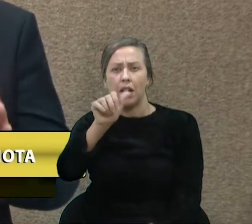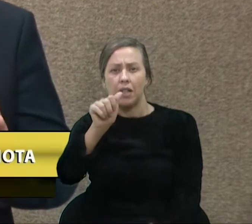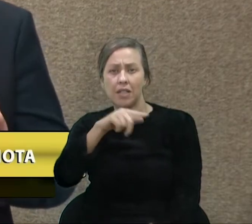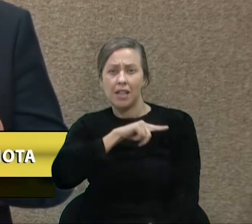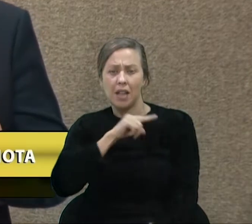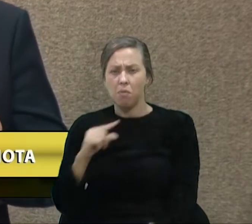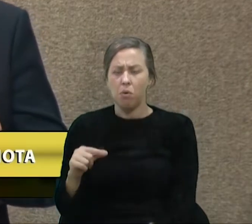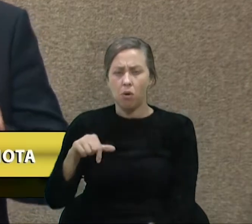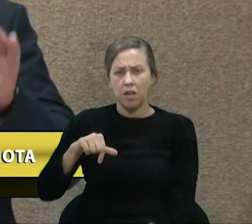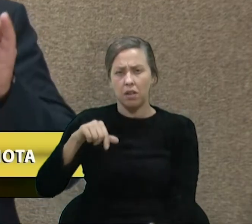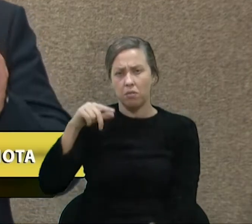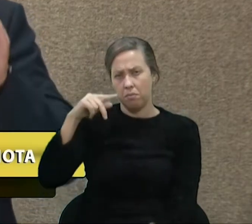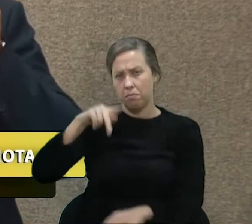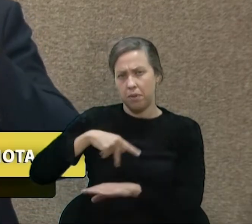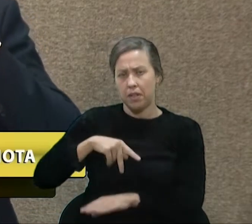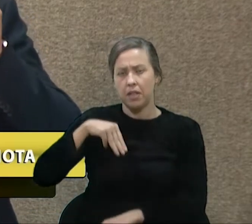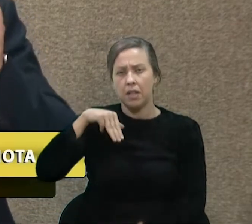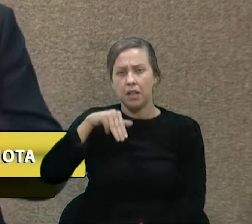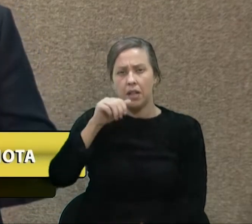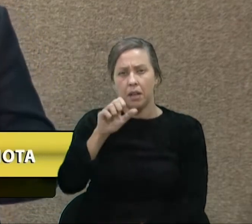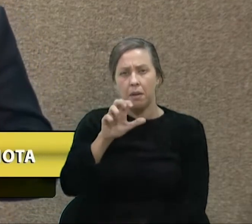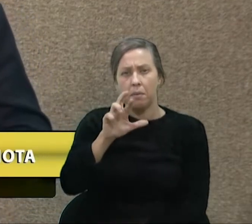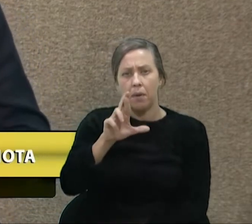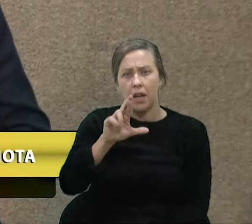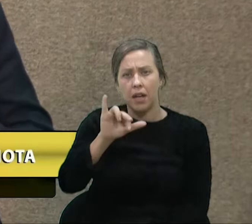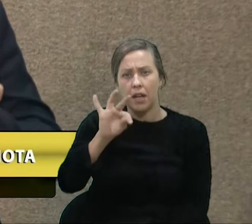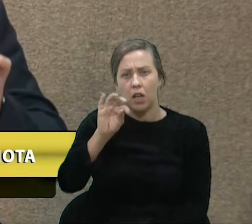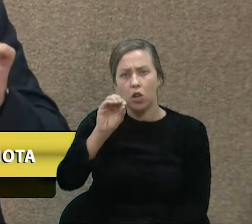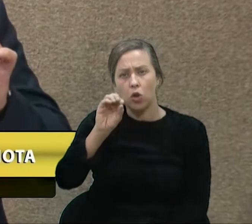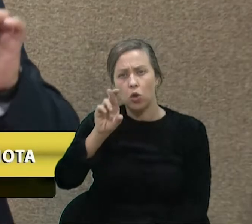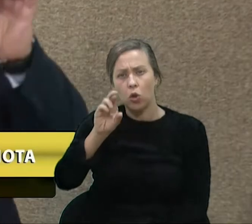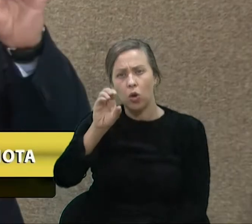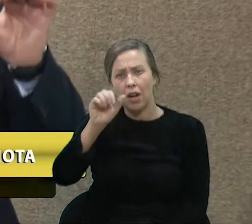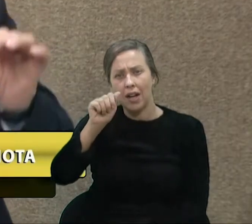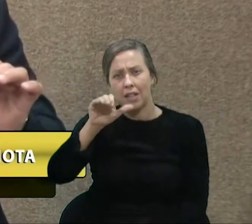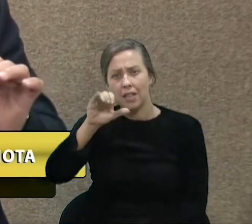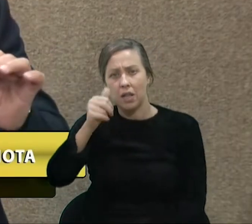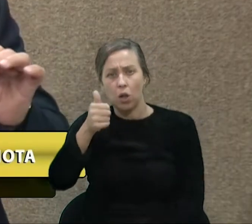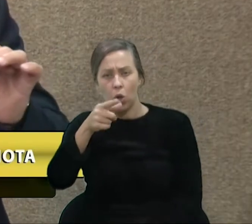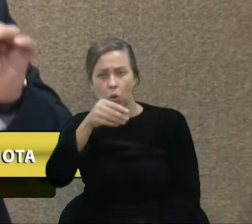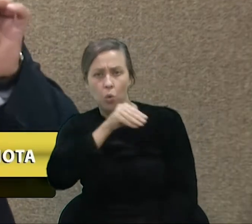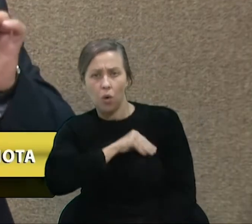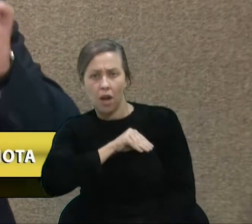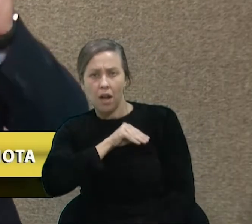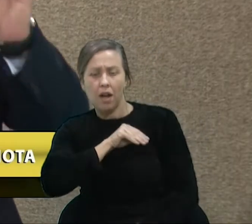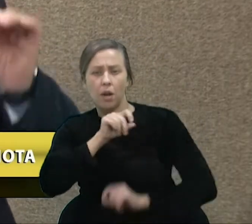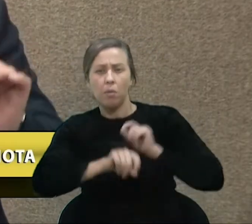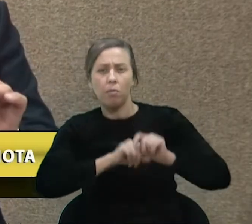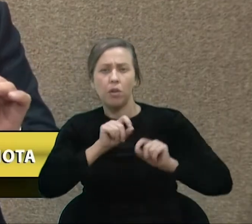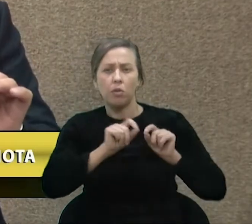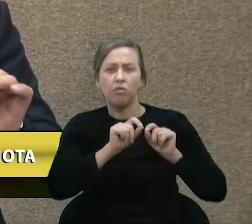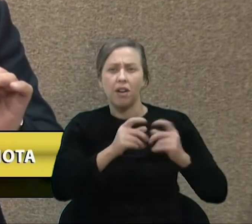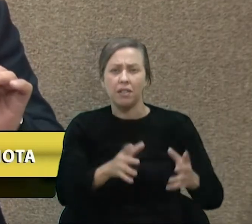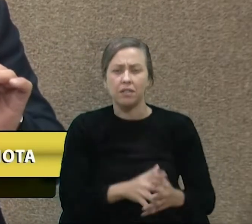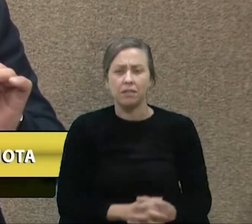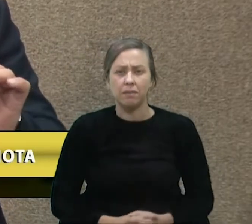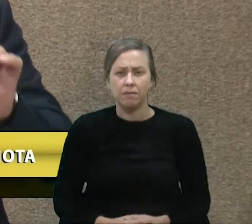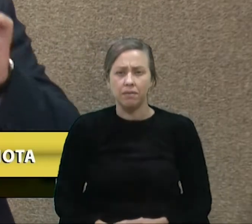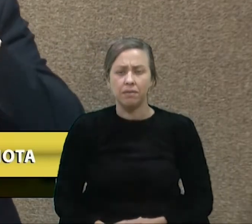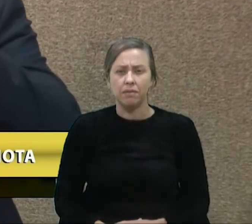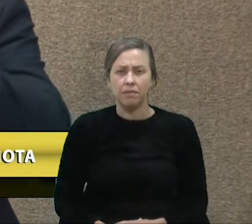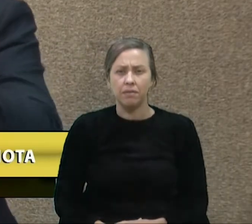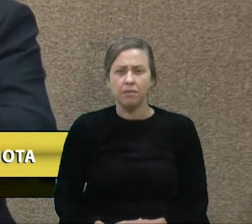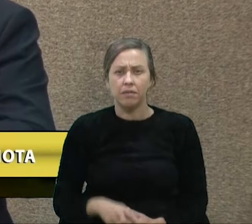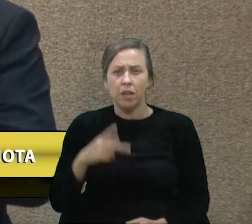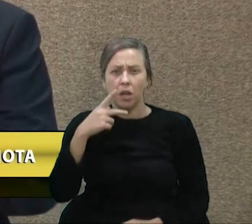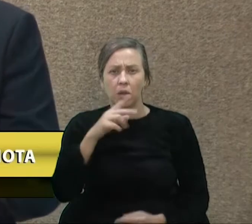muito pouco. A meritocracia, ou seja, tu deves ganhar por aquilo que tu fazes, pela